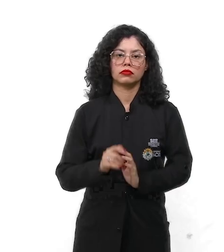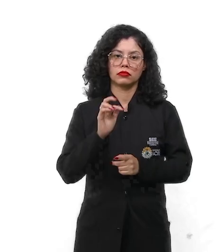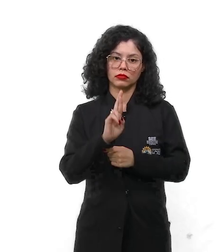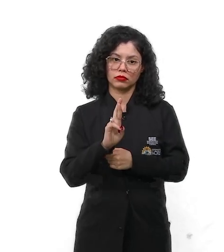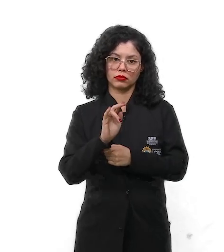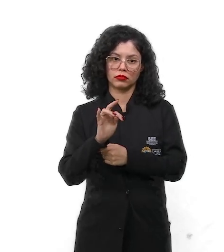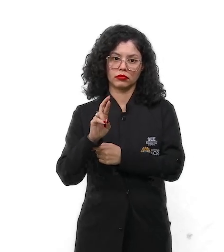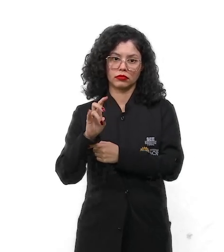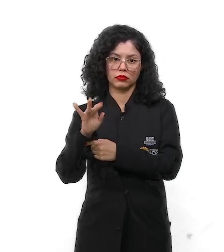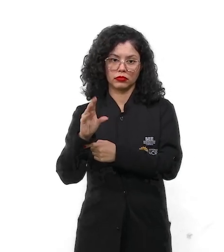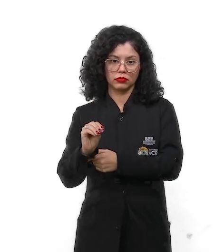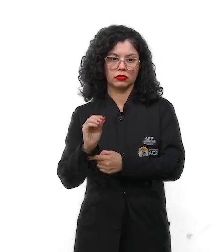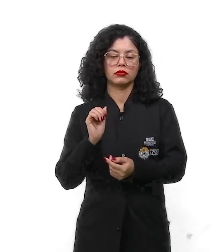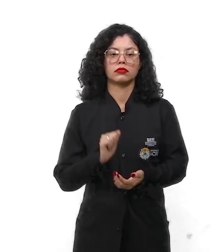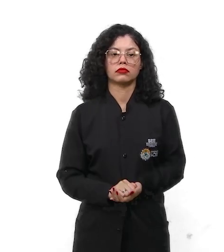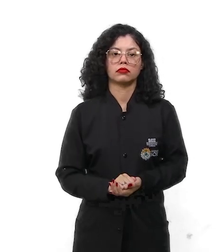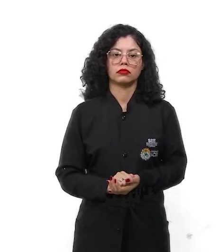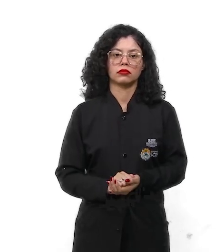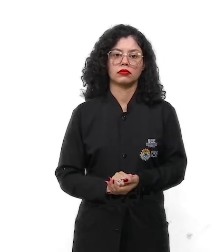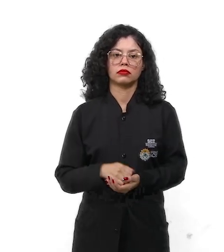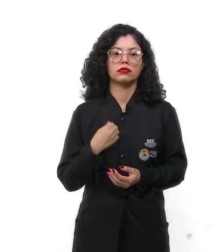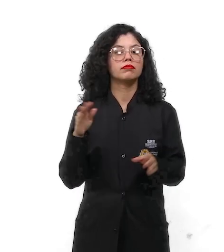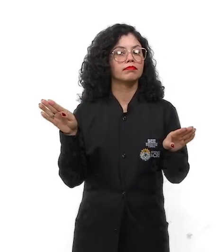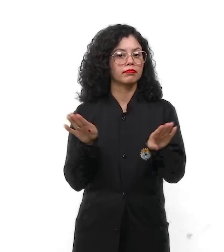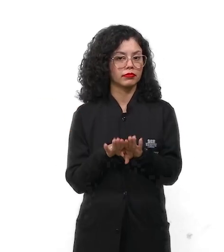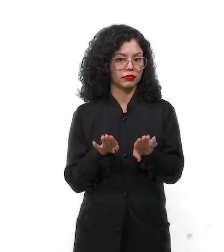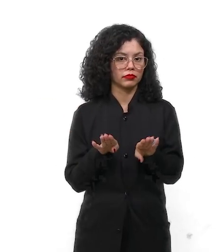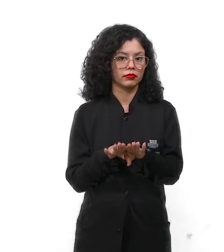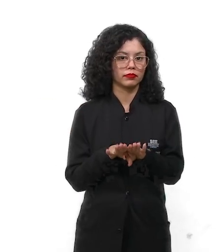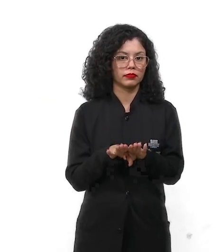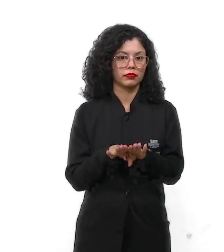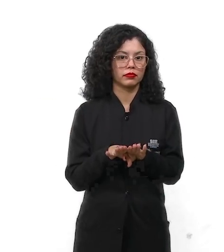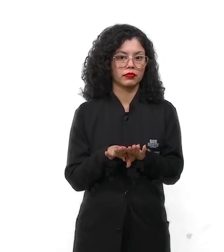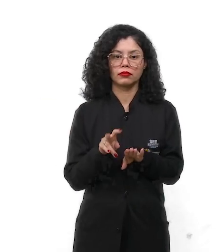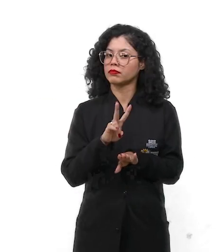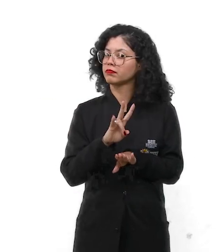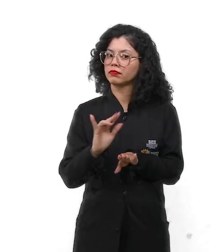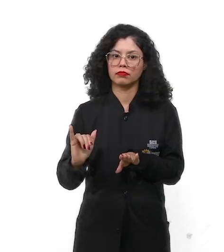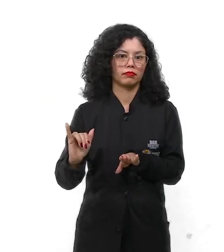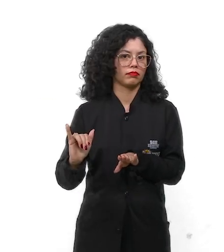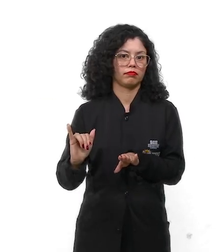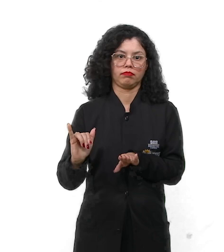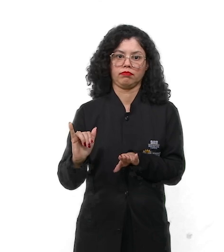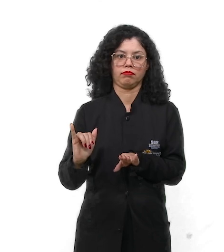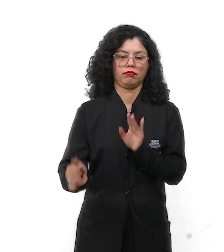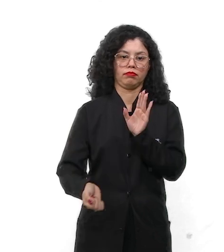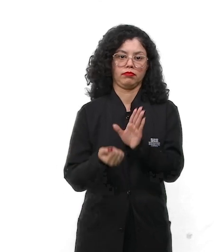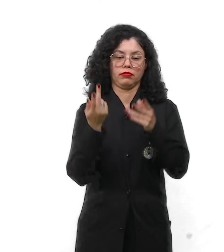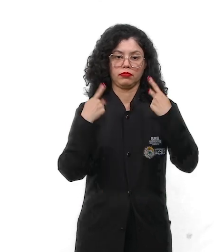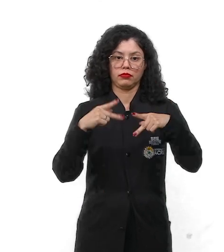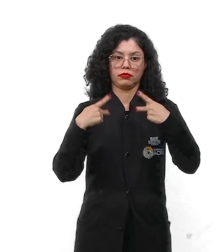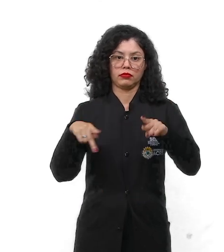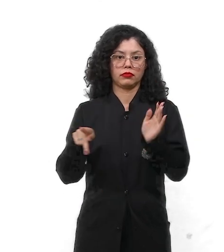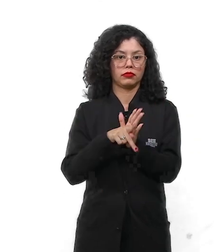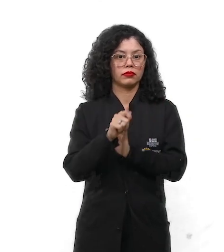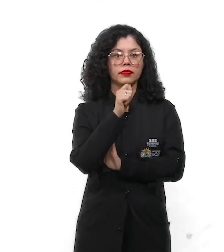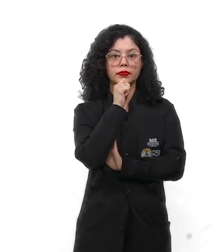endoplasmático, o retículo endoplasmático ele também não vai sintetizar proteínas,